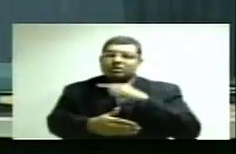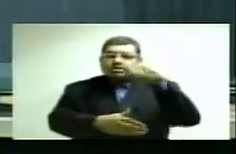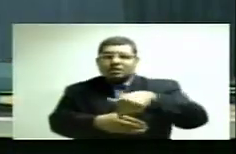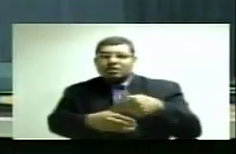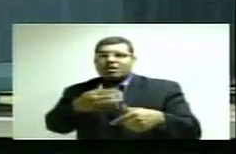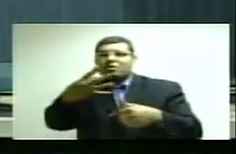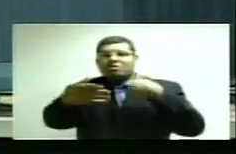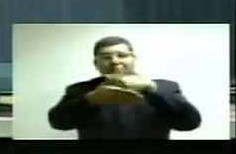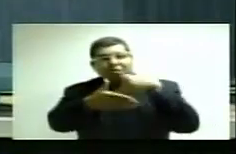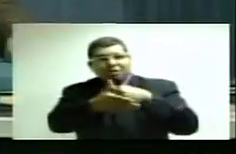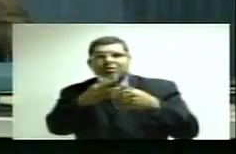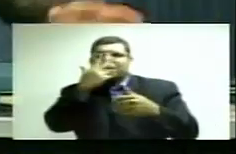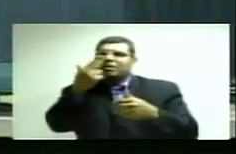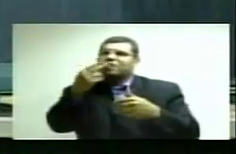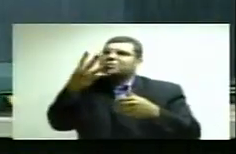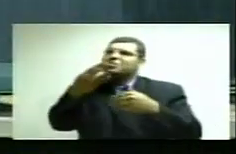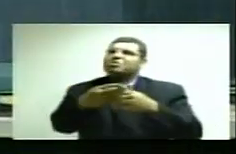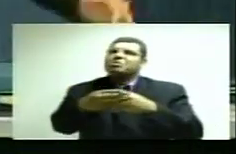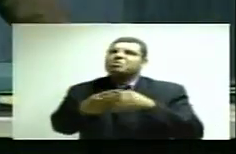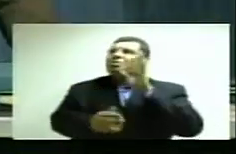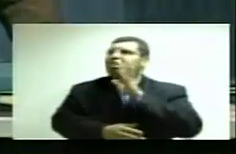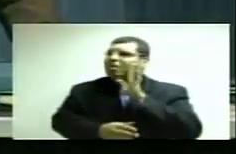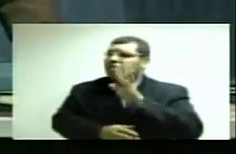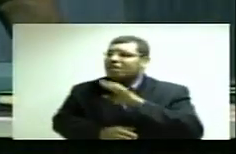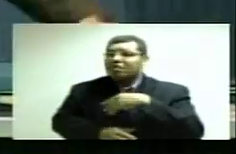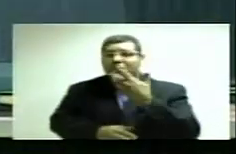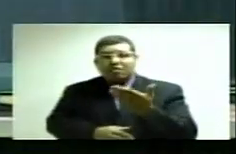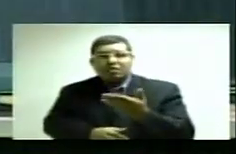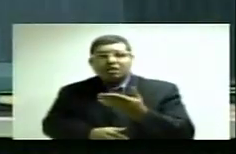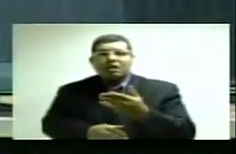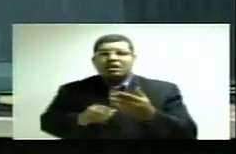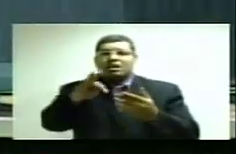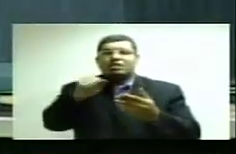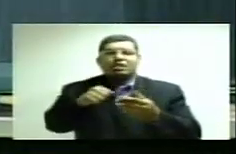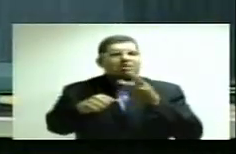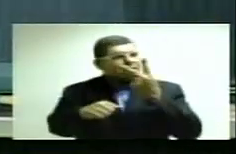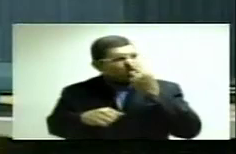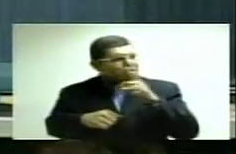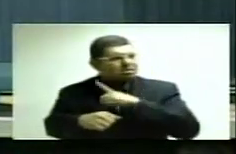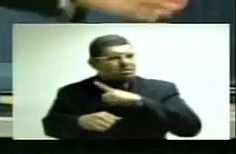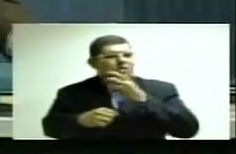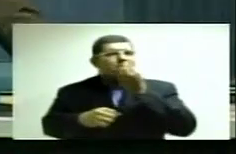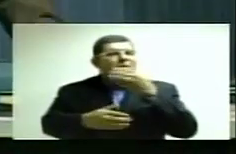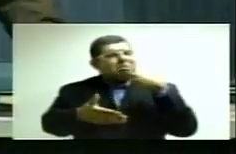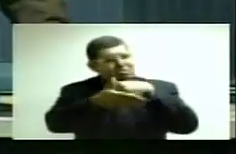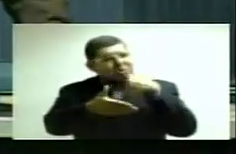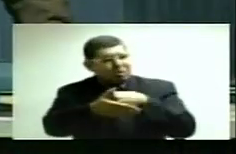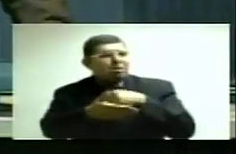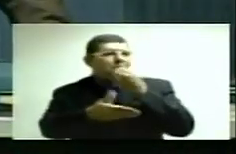aqui 4 jogos, acho que são 4, alguns muito bacanas. Inglaterra e Itália deve ser bom